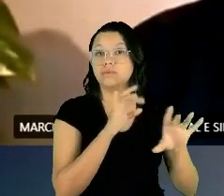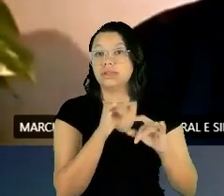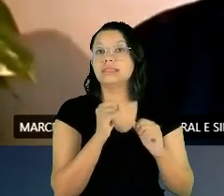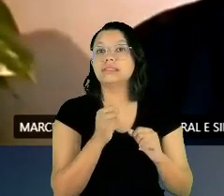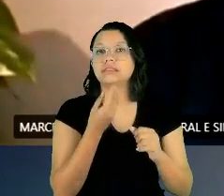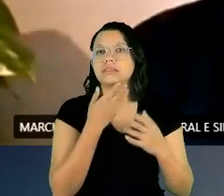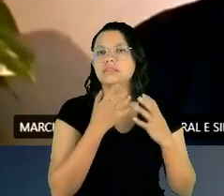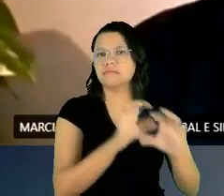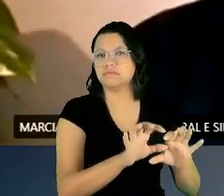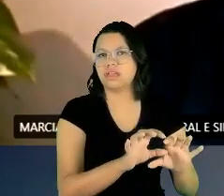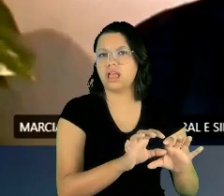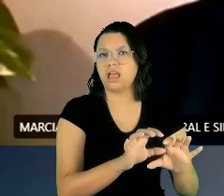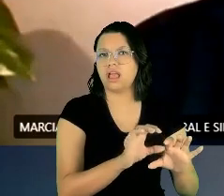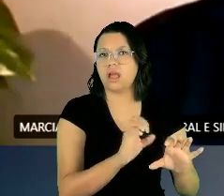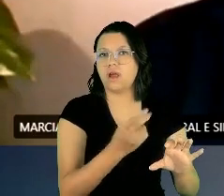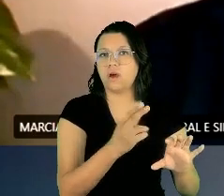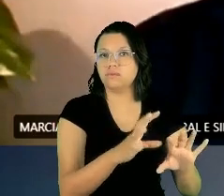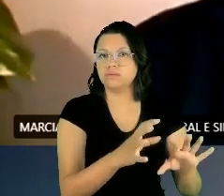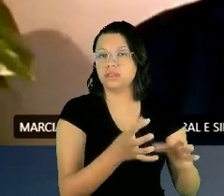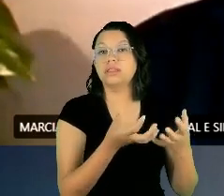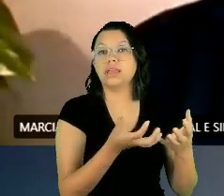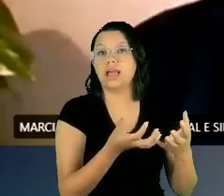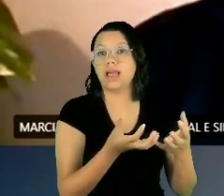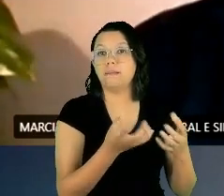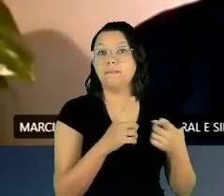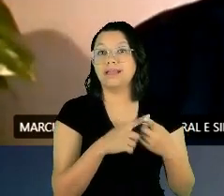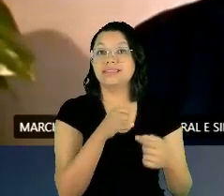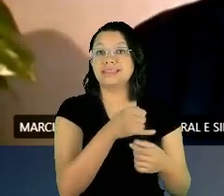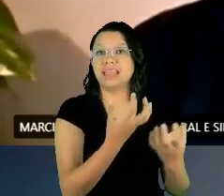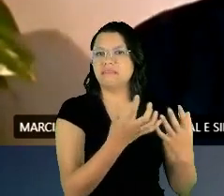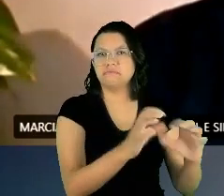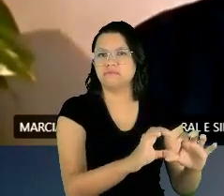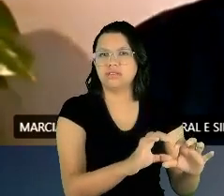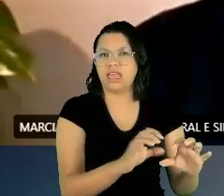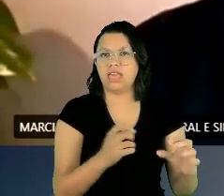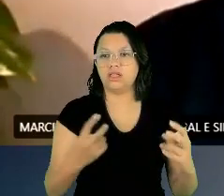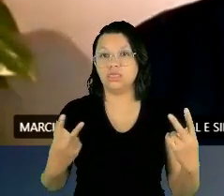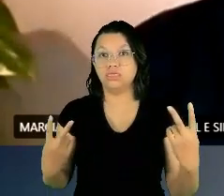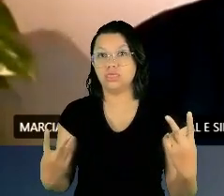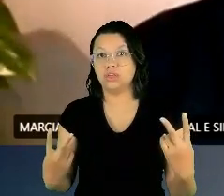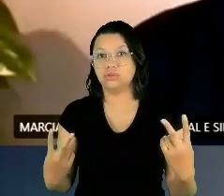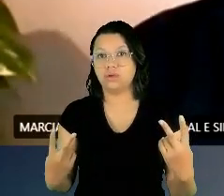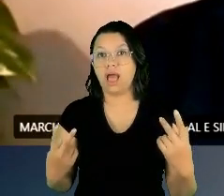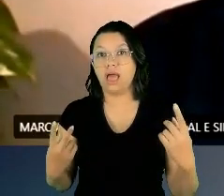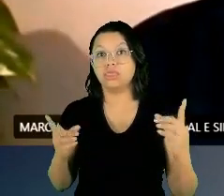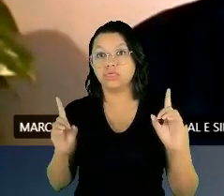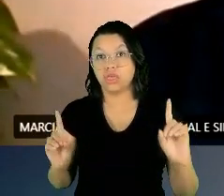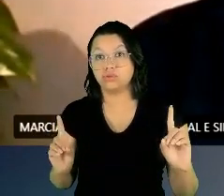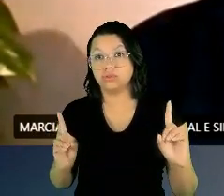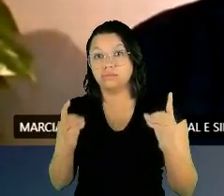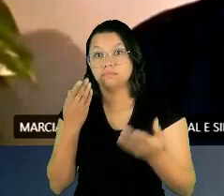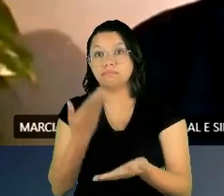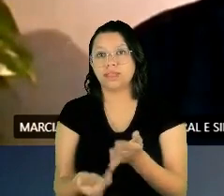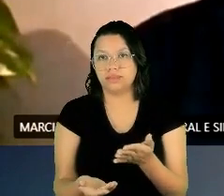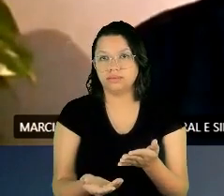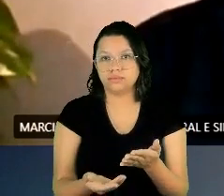rejeita. Se ela rejeitar, nem eu e nem ela ganhamos nada. Então, na literatura, isso é conhecido como